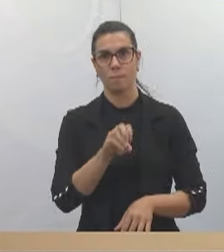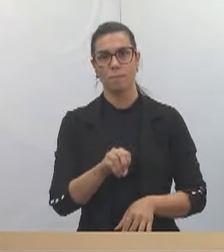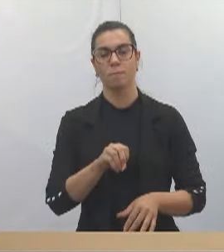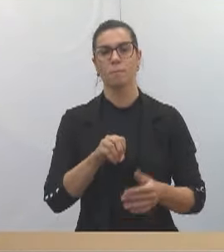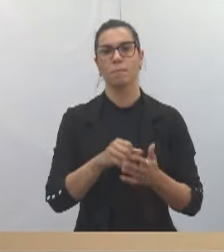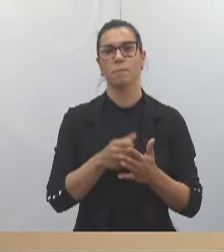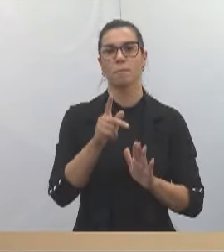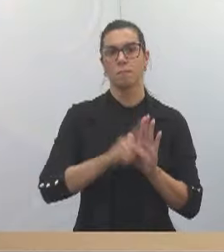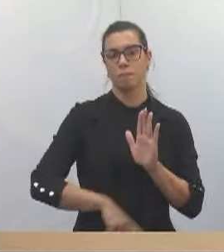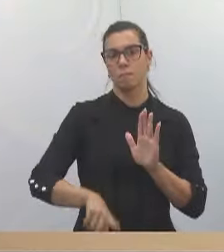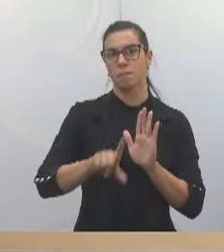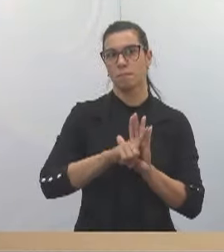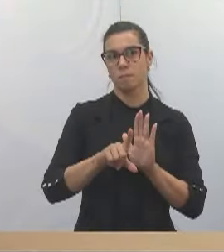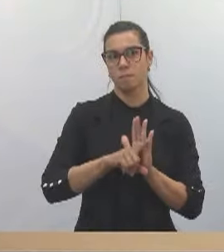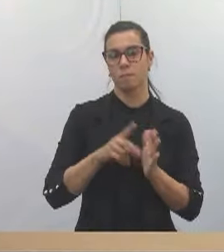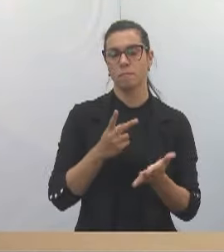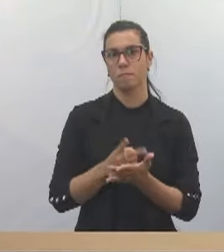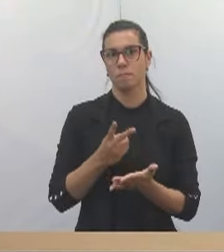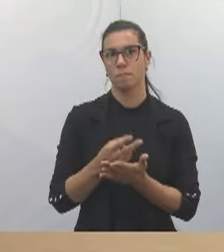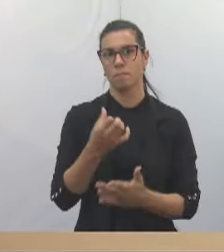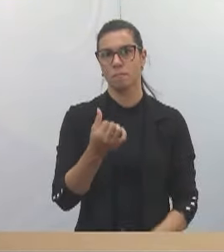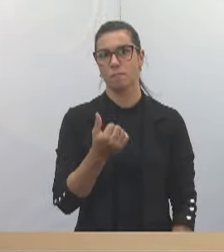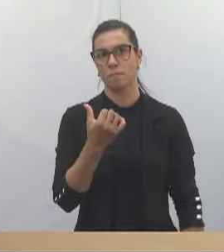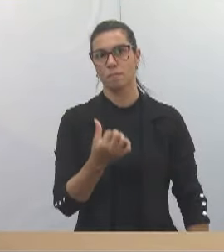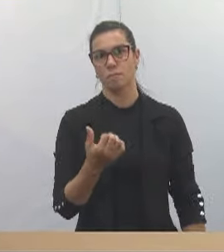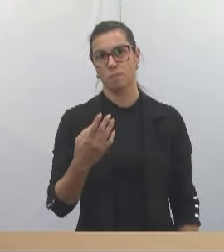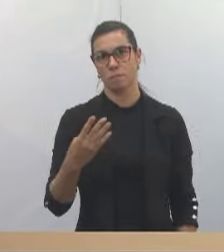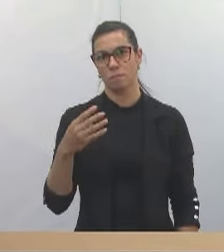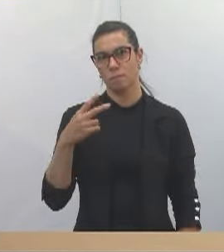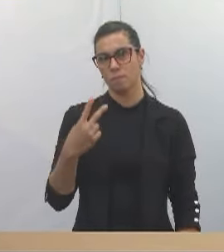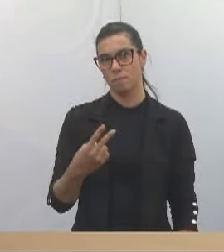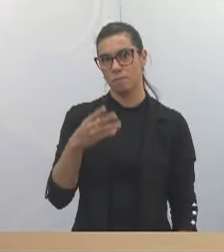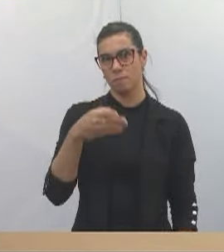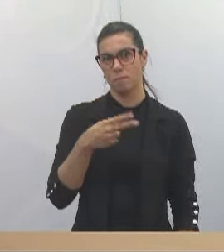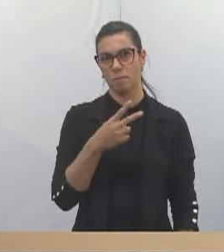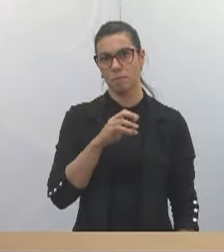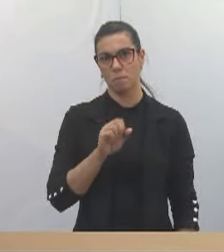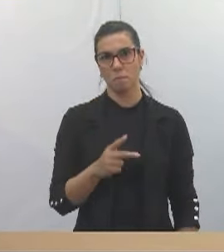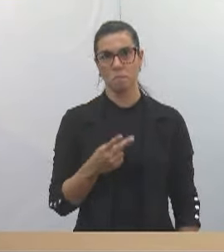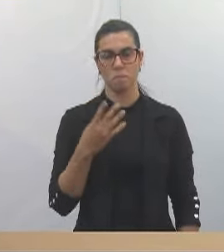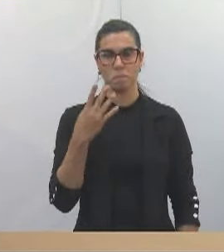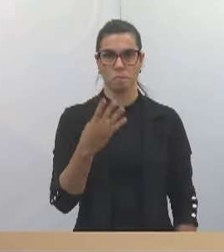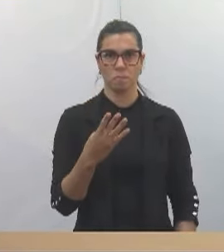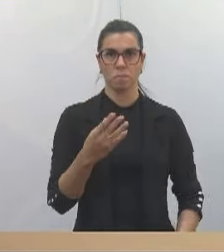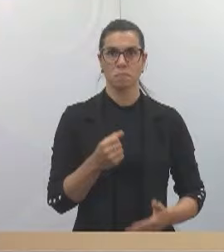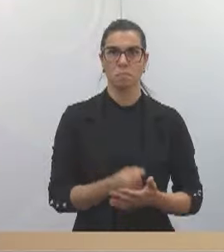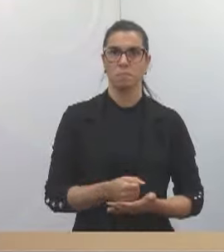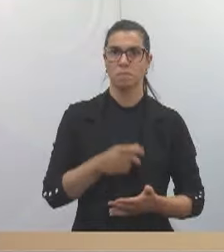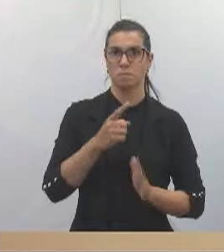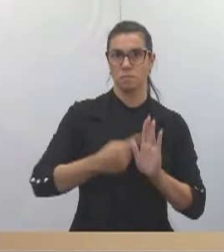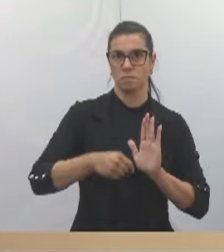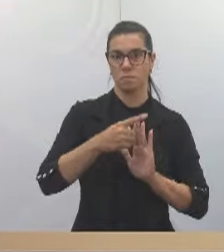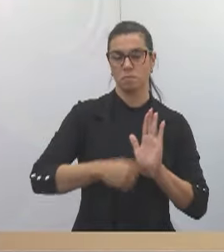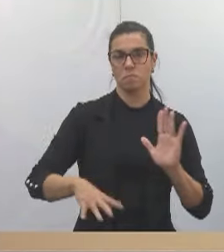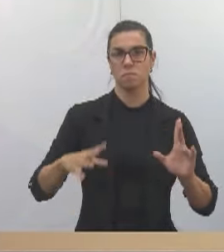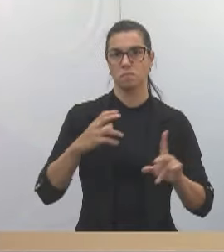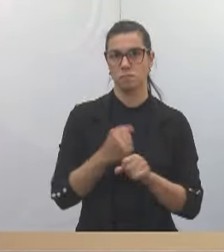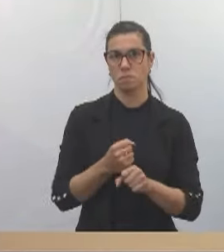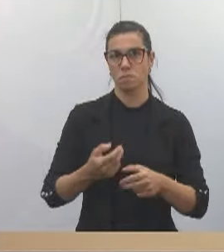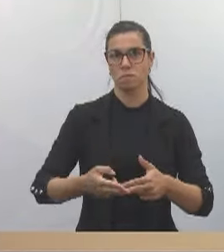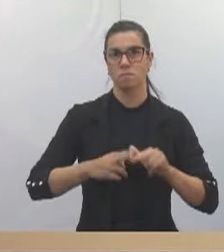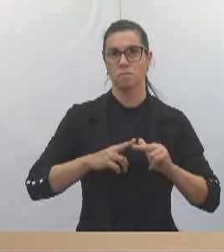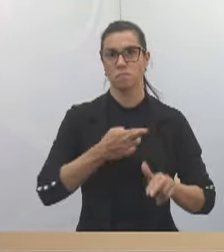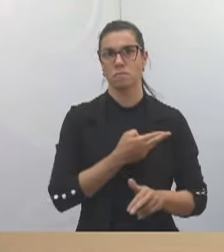lei número 6.642 de 2024, impondo-se que o veto total, cujas razões